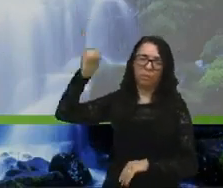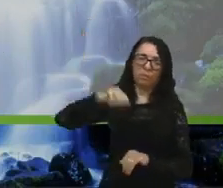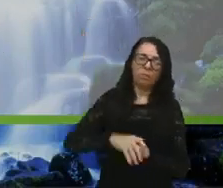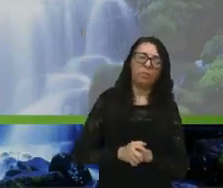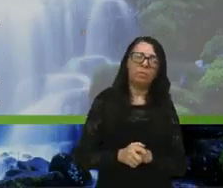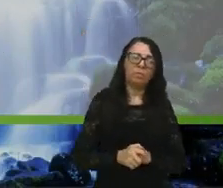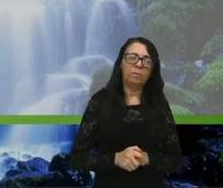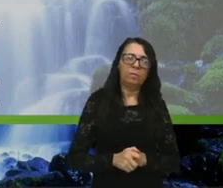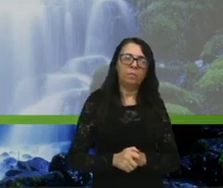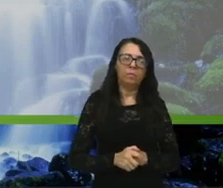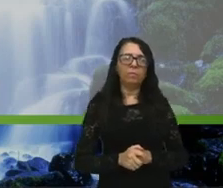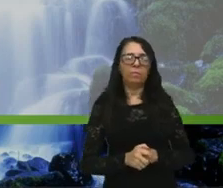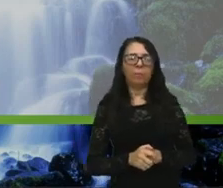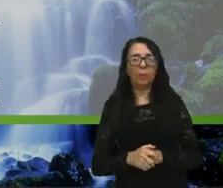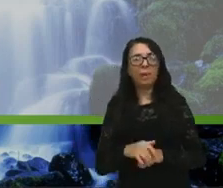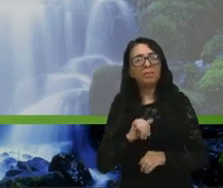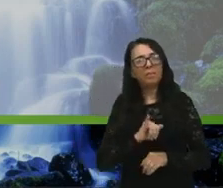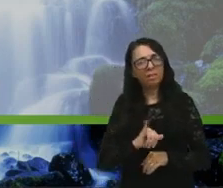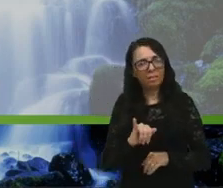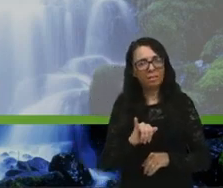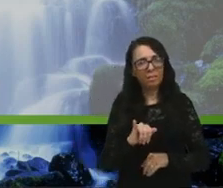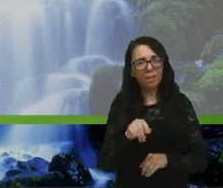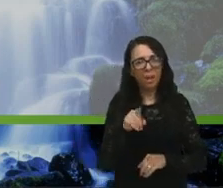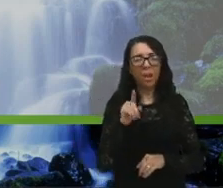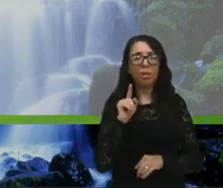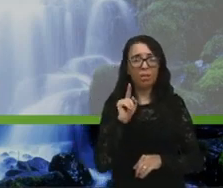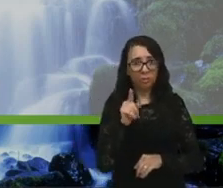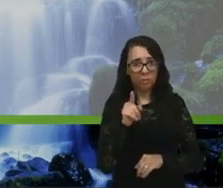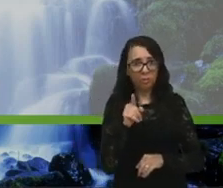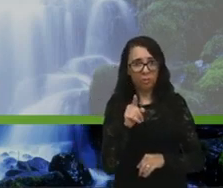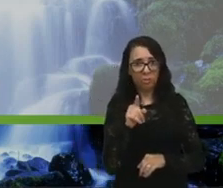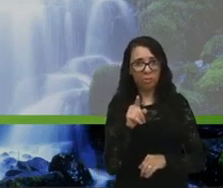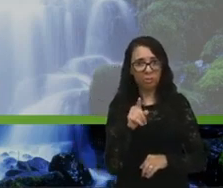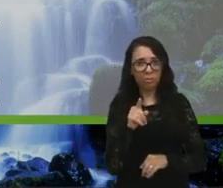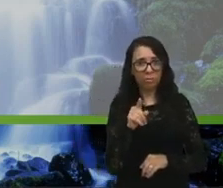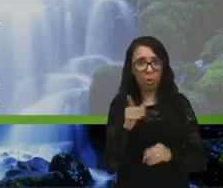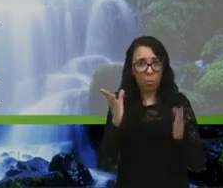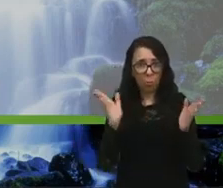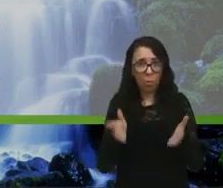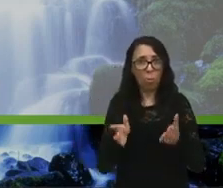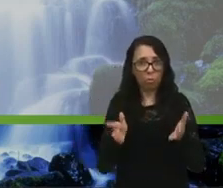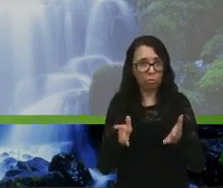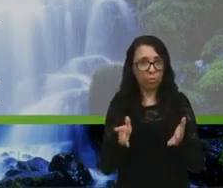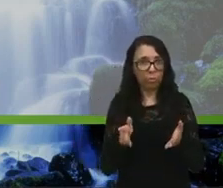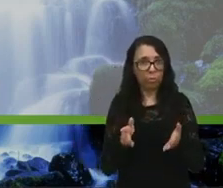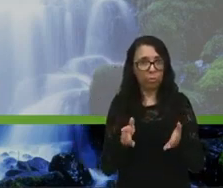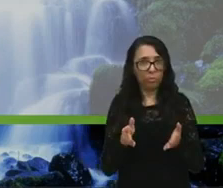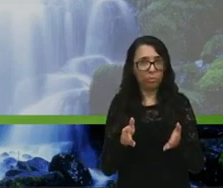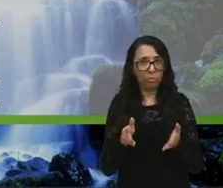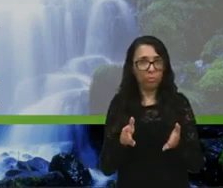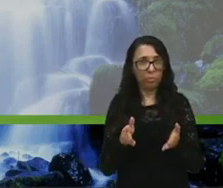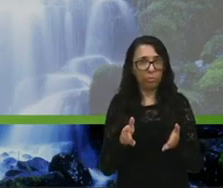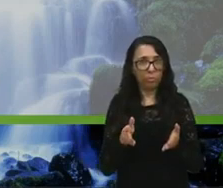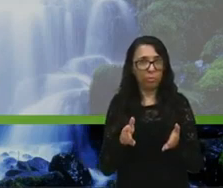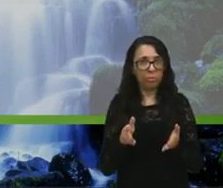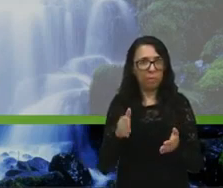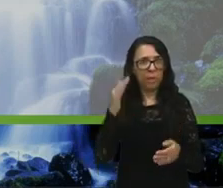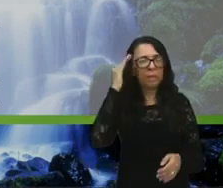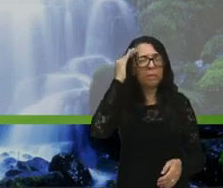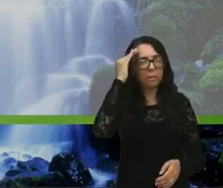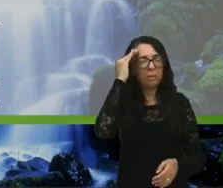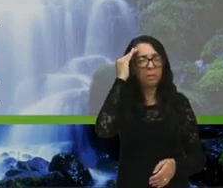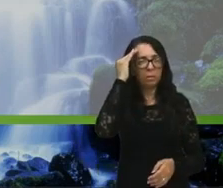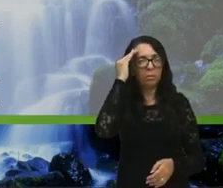querer relacionar com Deus. Não brinque com Deus, porque com Deus não se